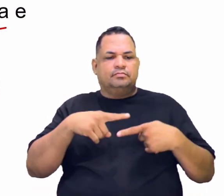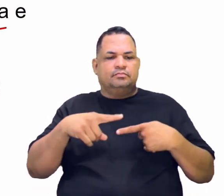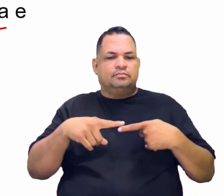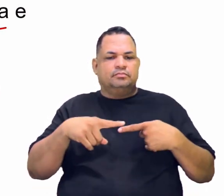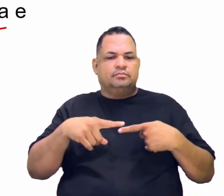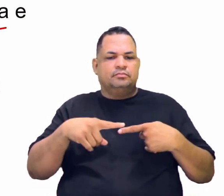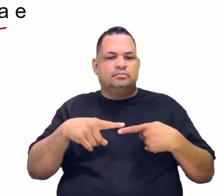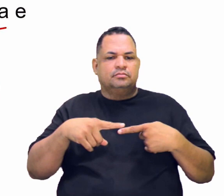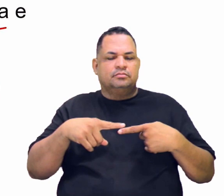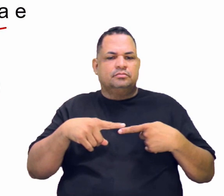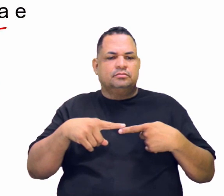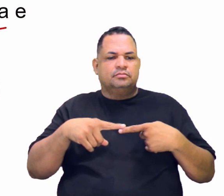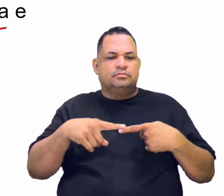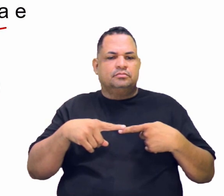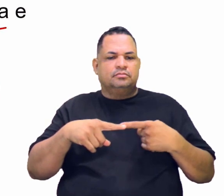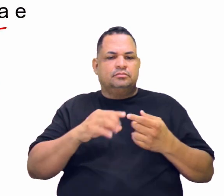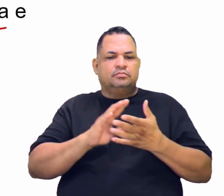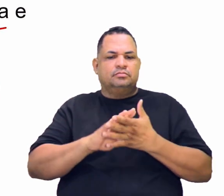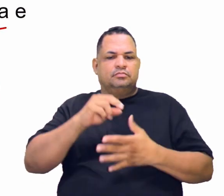assim, ó.